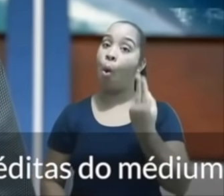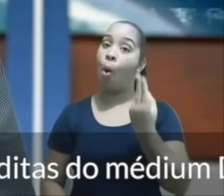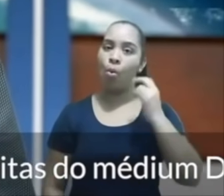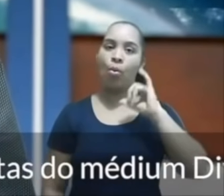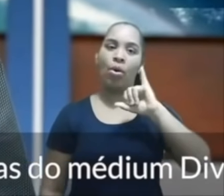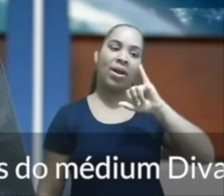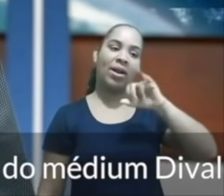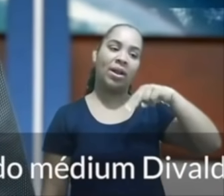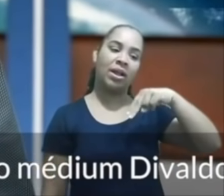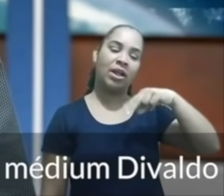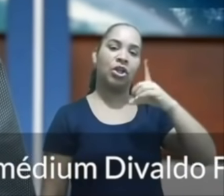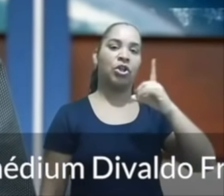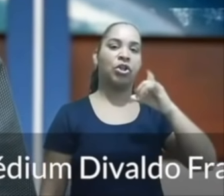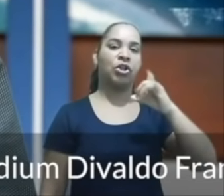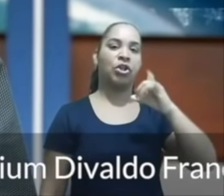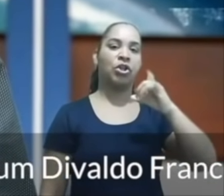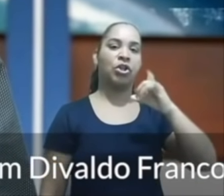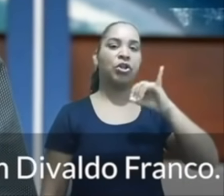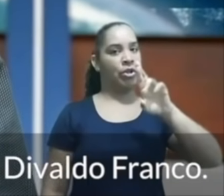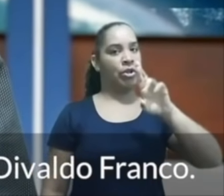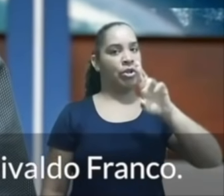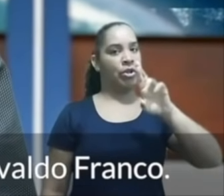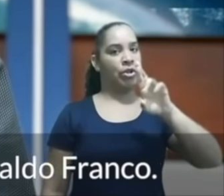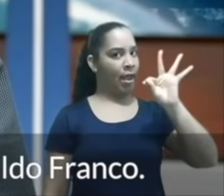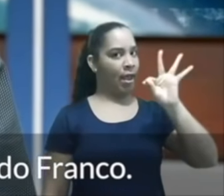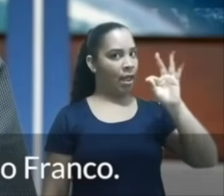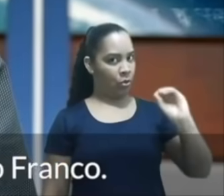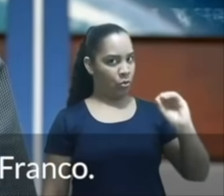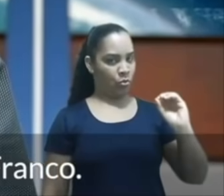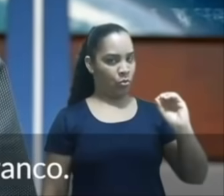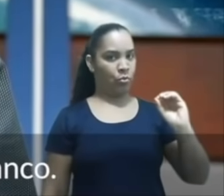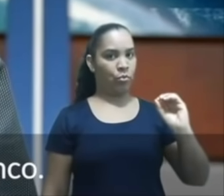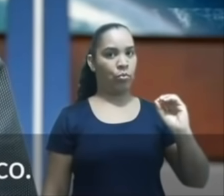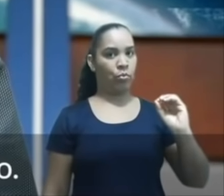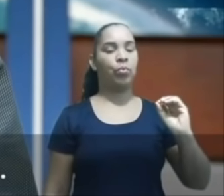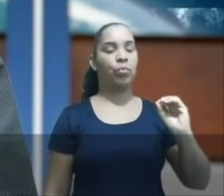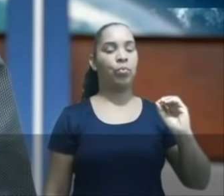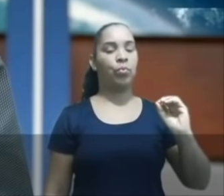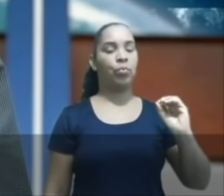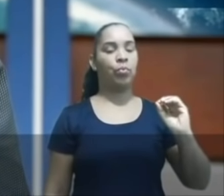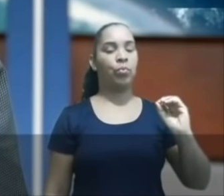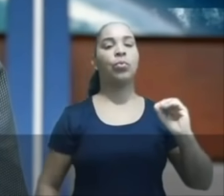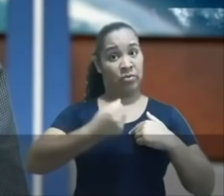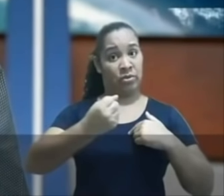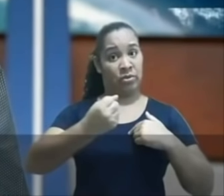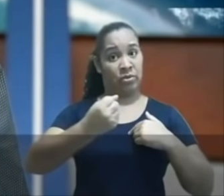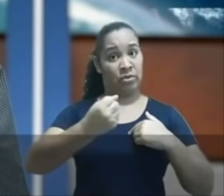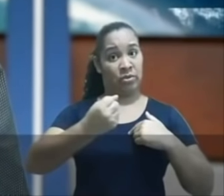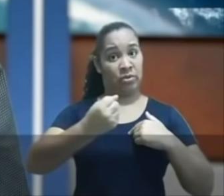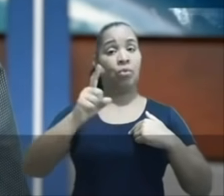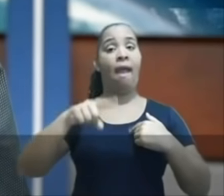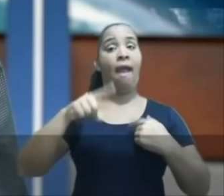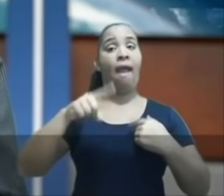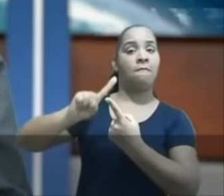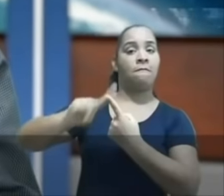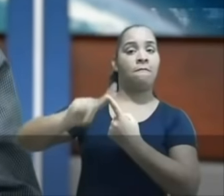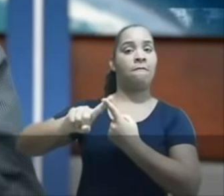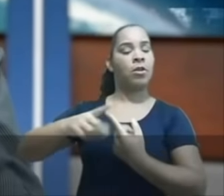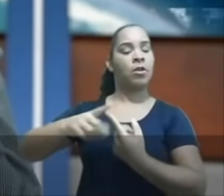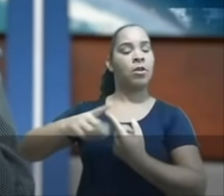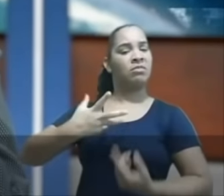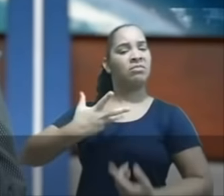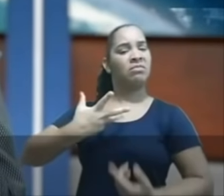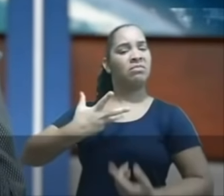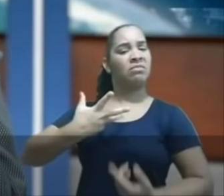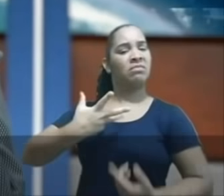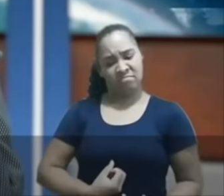das formas de vingança, de ressentimento. A pessoa não podendo